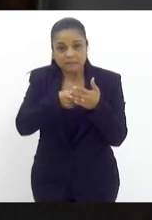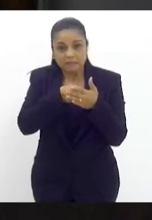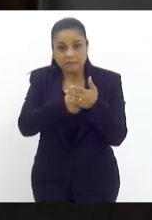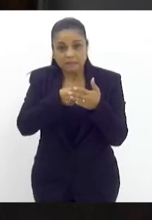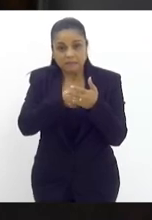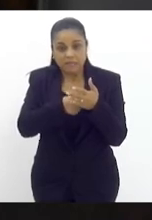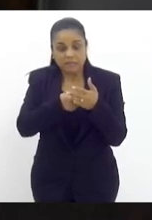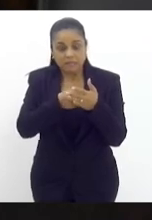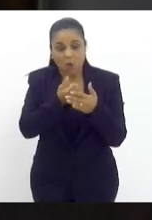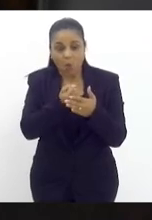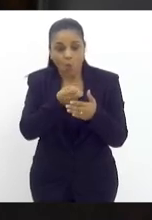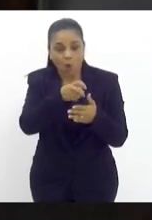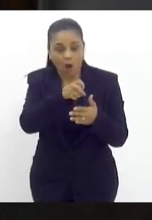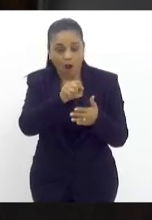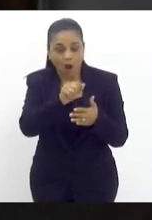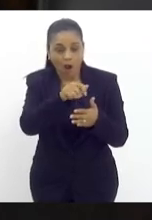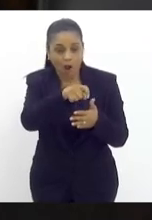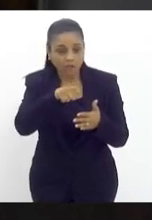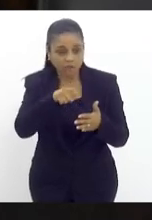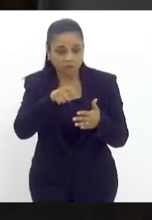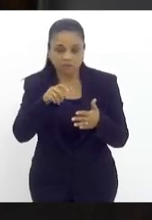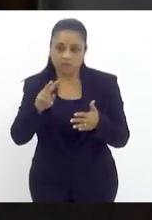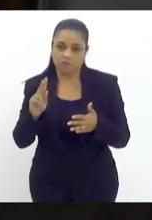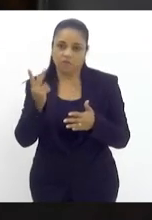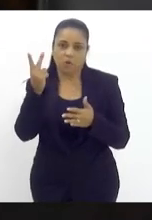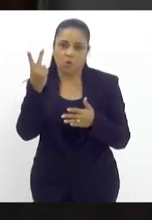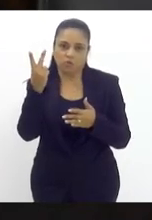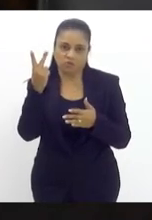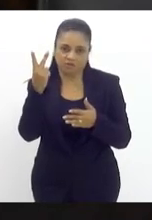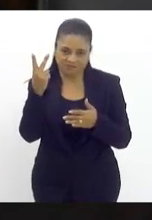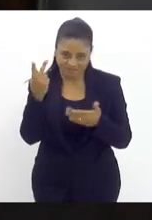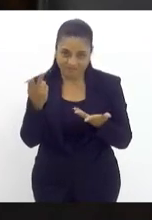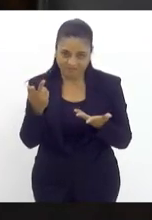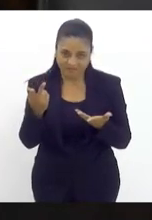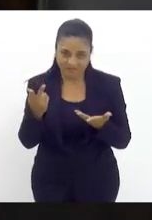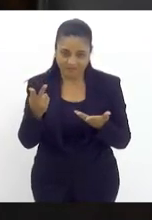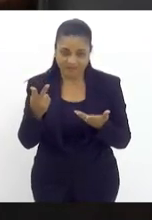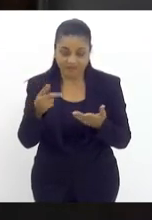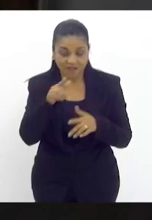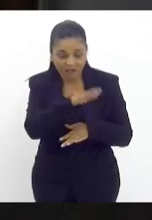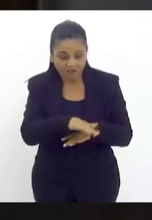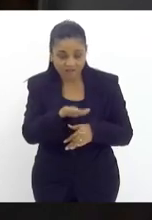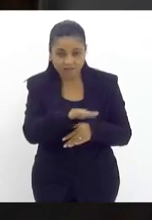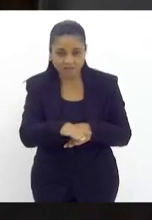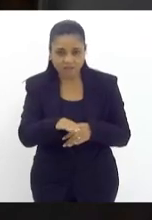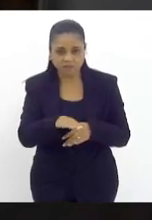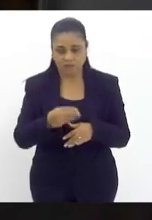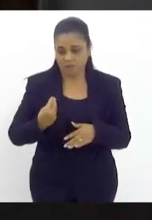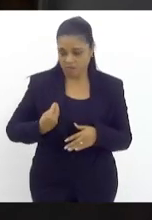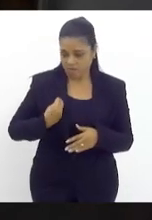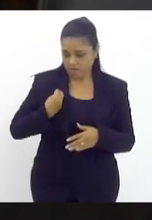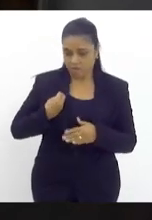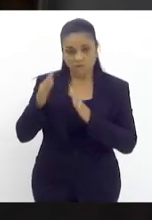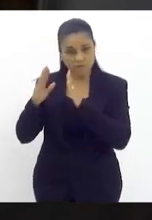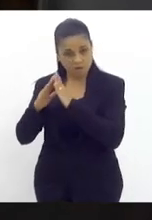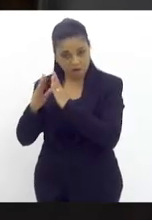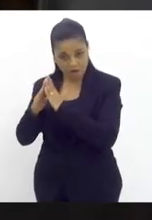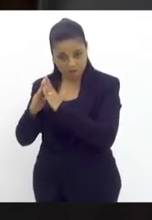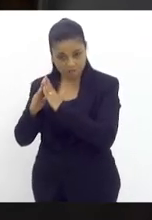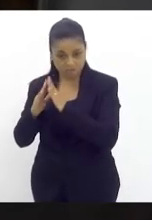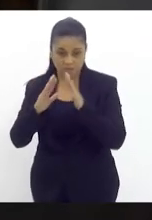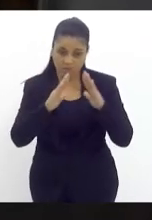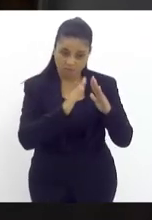aos antivalores da família. Por quê? Porque essa criança, ela vive em casa e ela vive